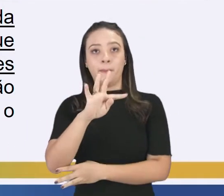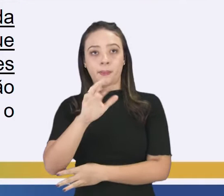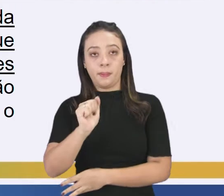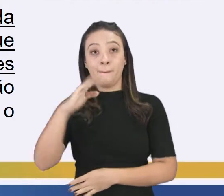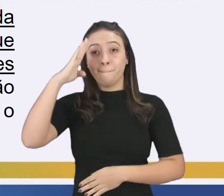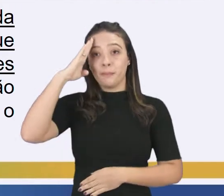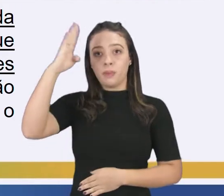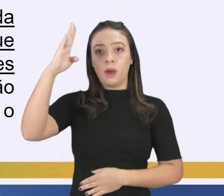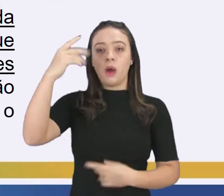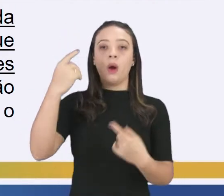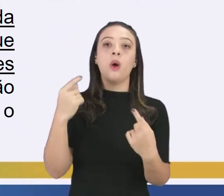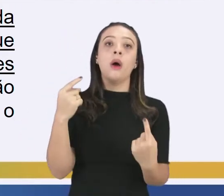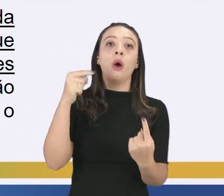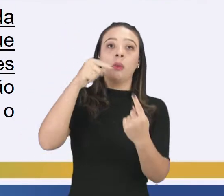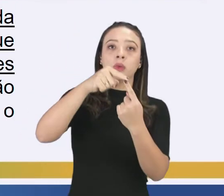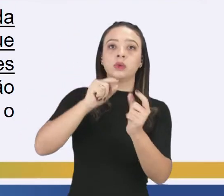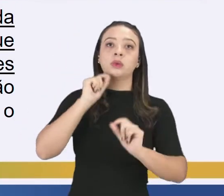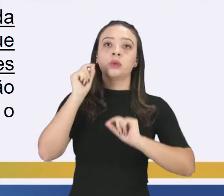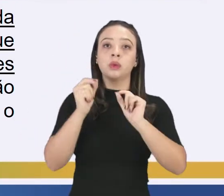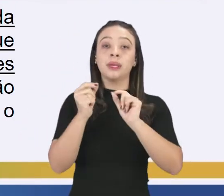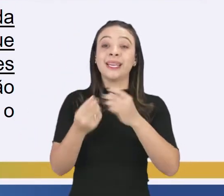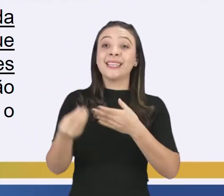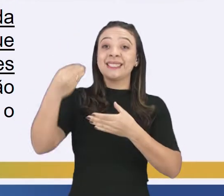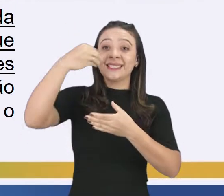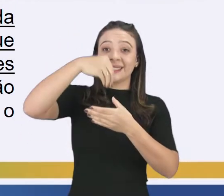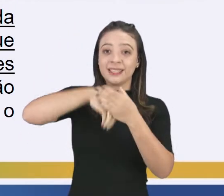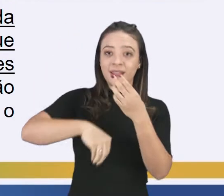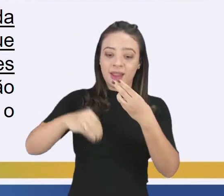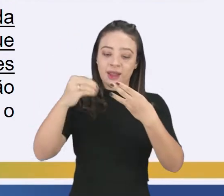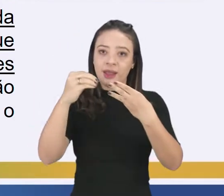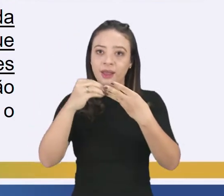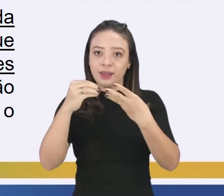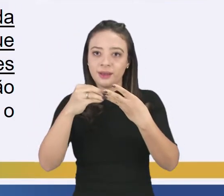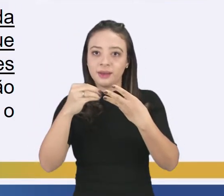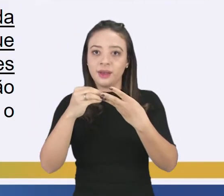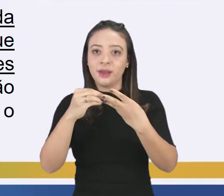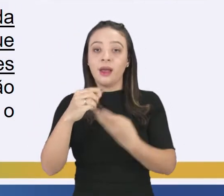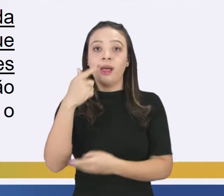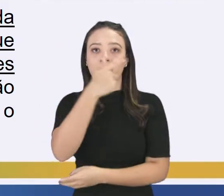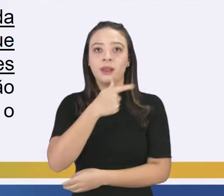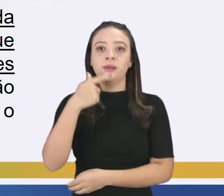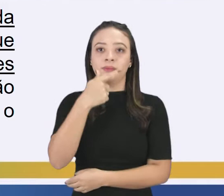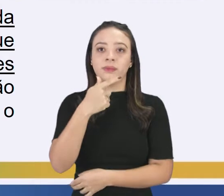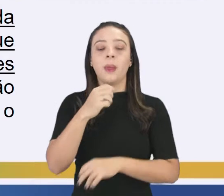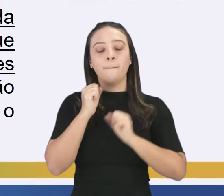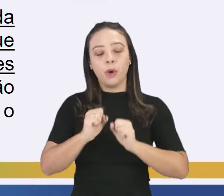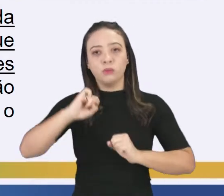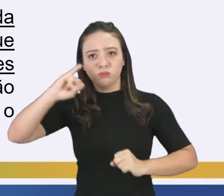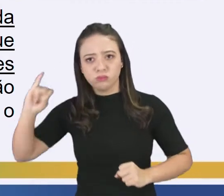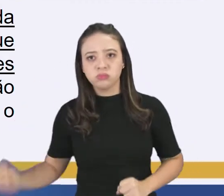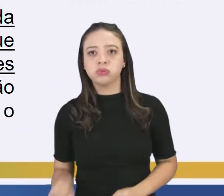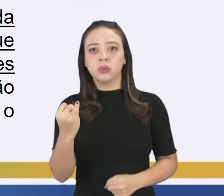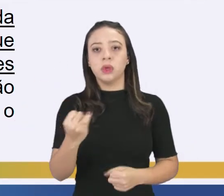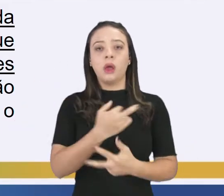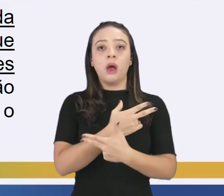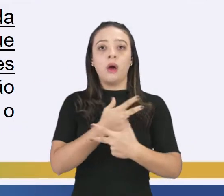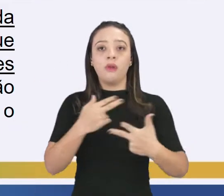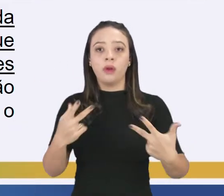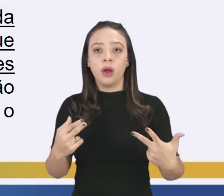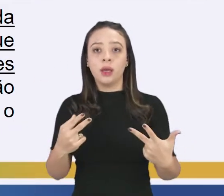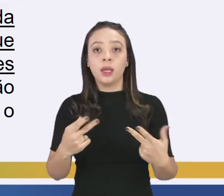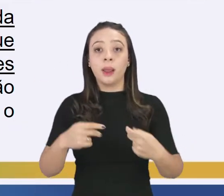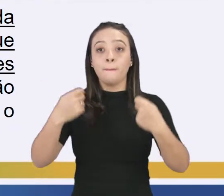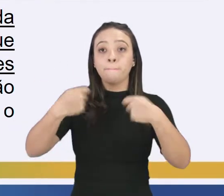é promover a entrada da glicose para as células do organismo, de forma que ela possa ser aproveitada pelas diversas atividades